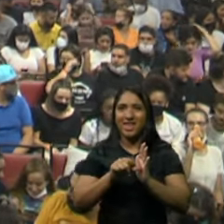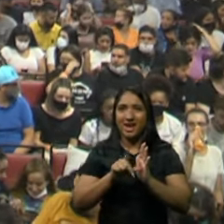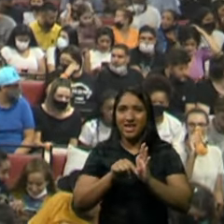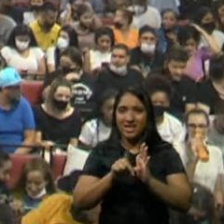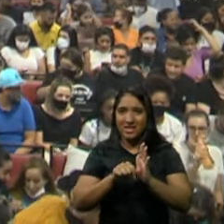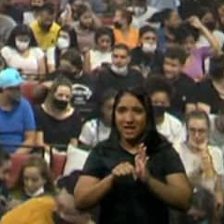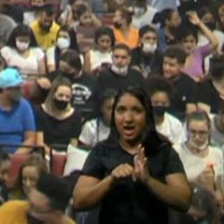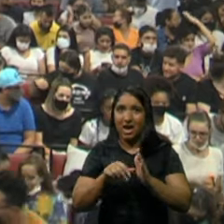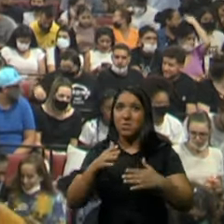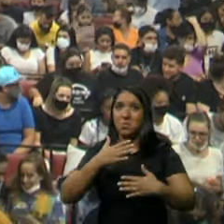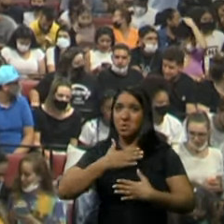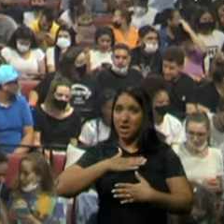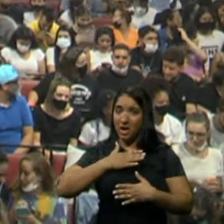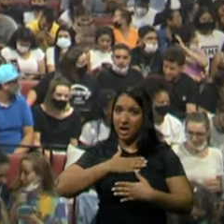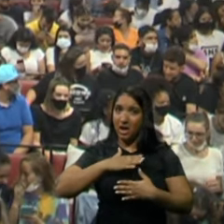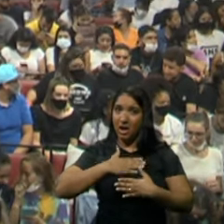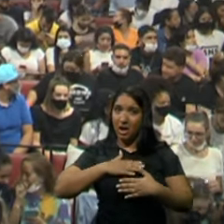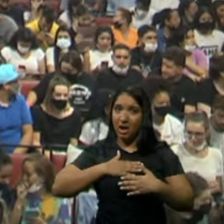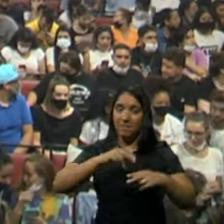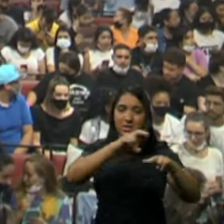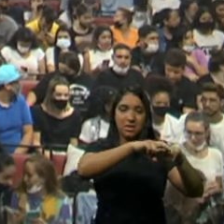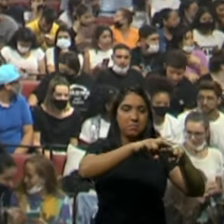e vamos lá